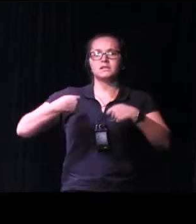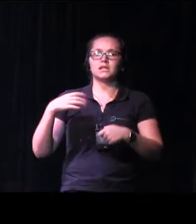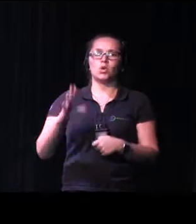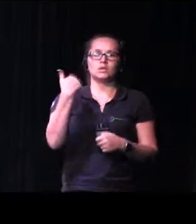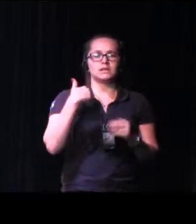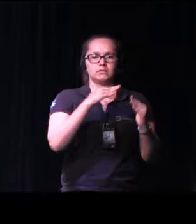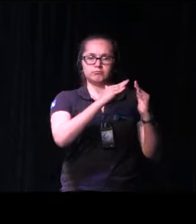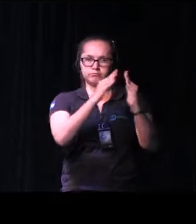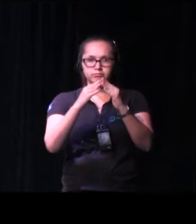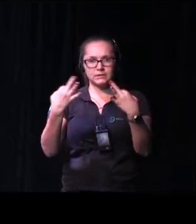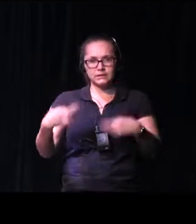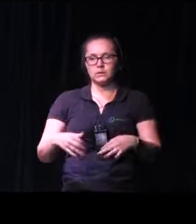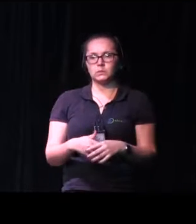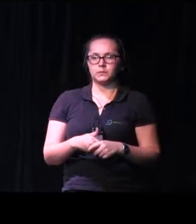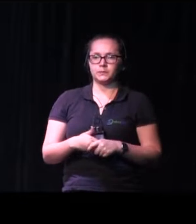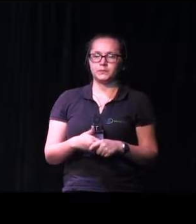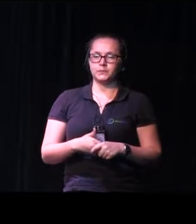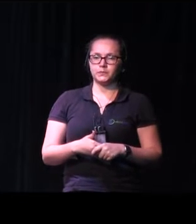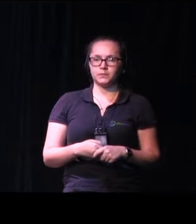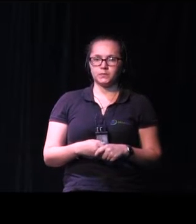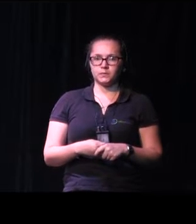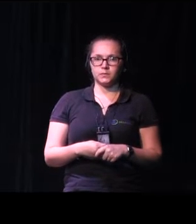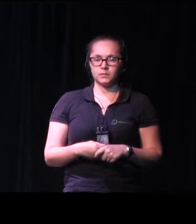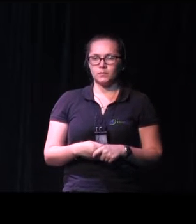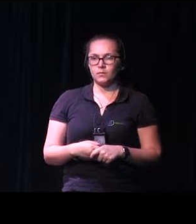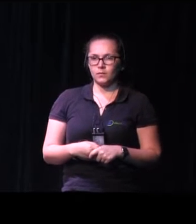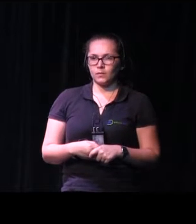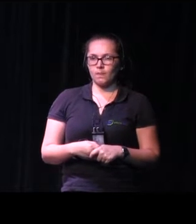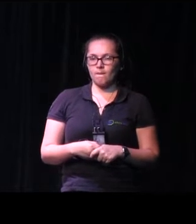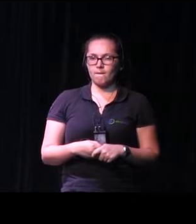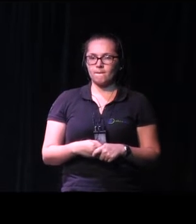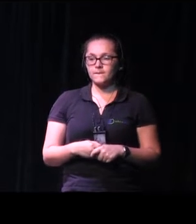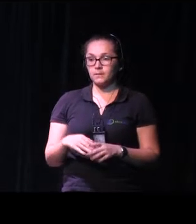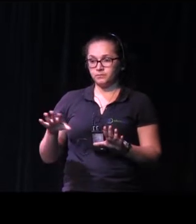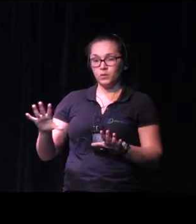É imprescindível que isso aconteça.